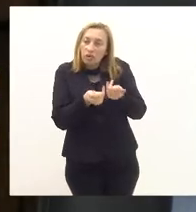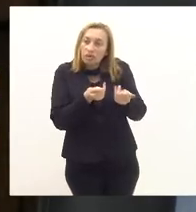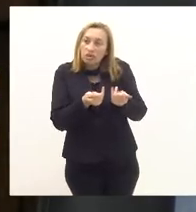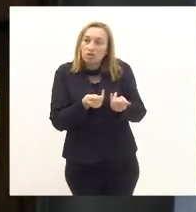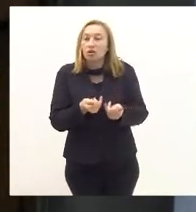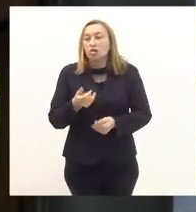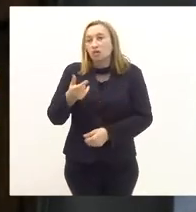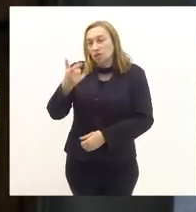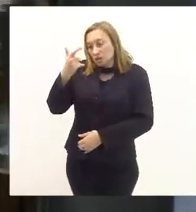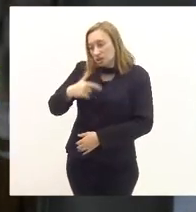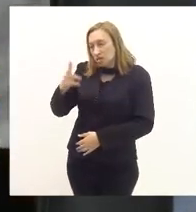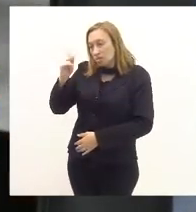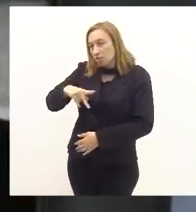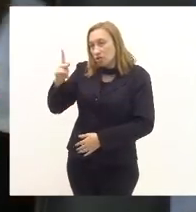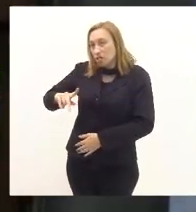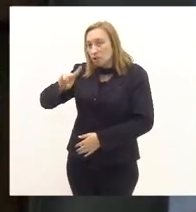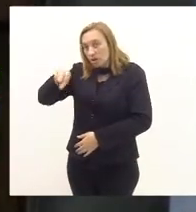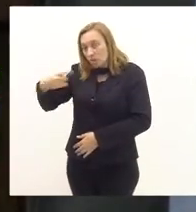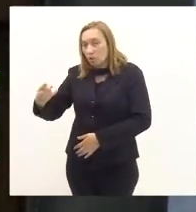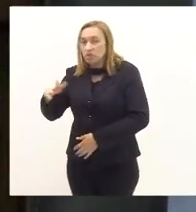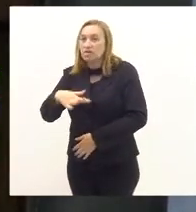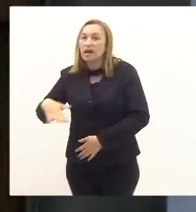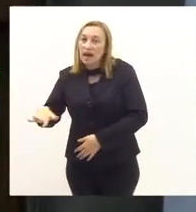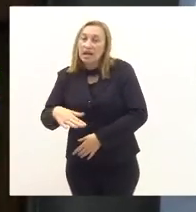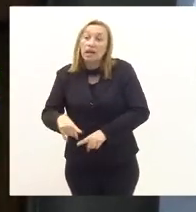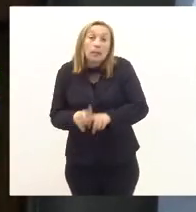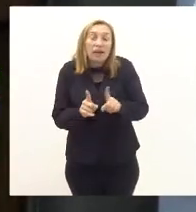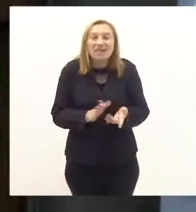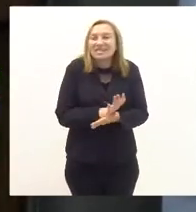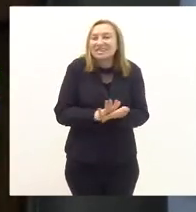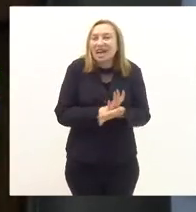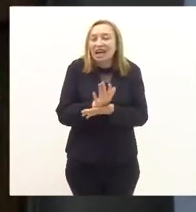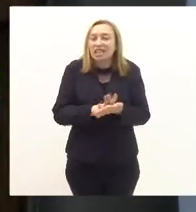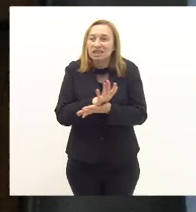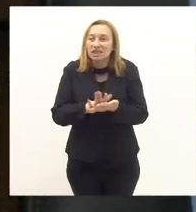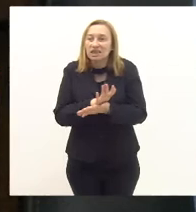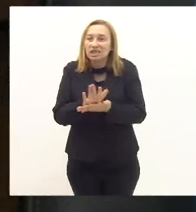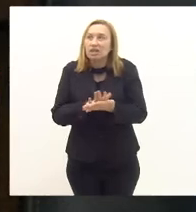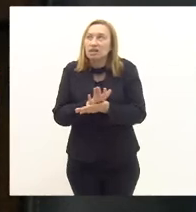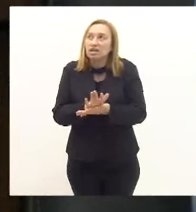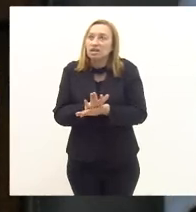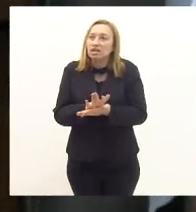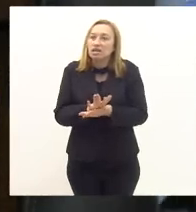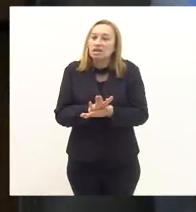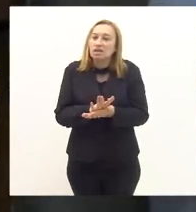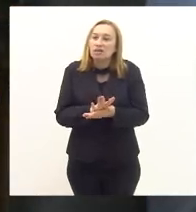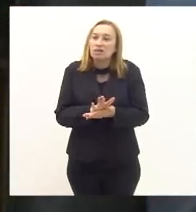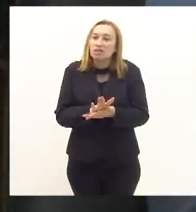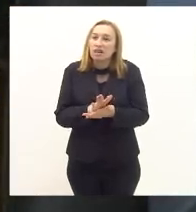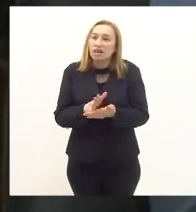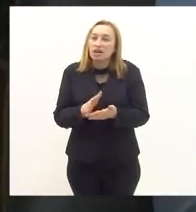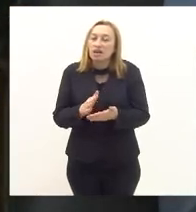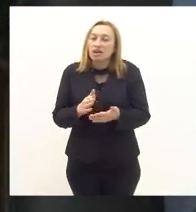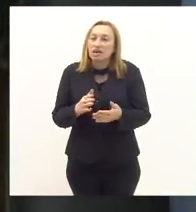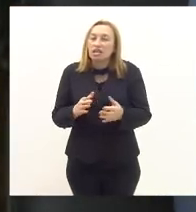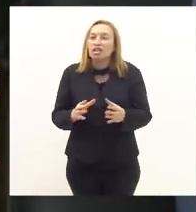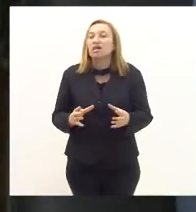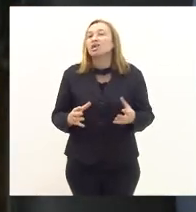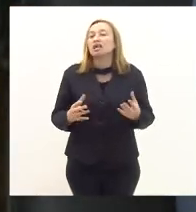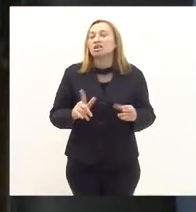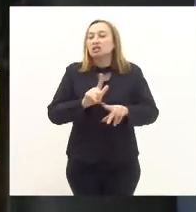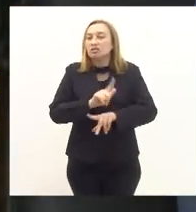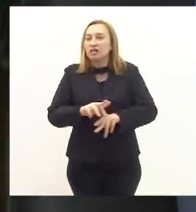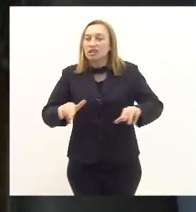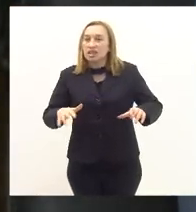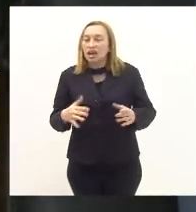ser professor, aí é um outro setor, mas nada que se chegue até a CODIE, né, Diversidade e Inclusão